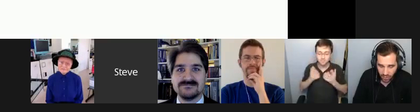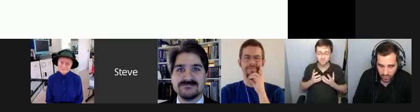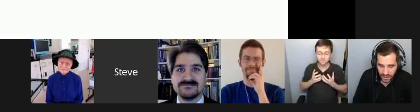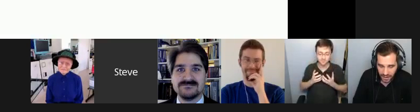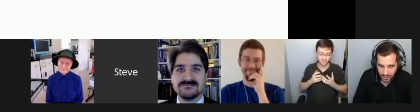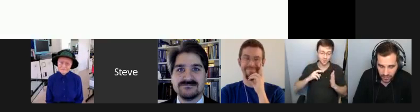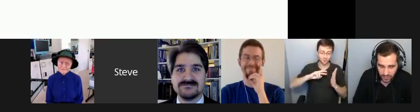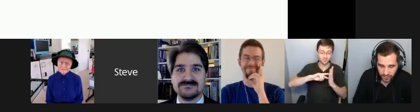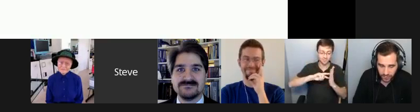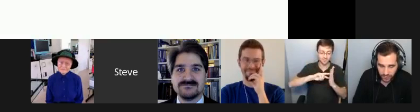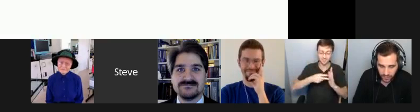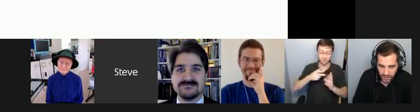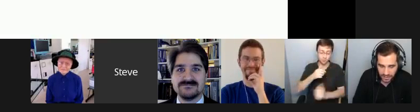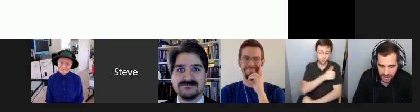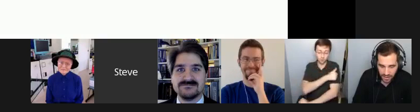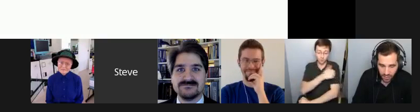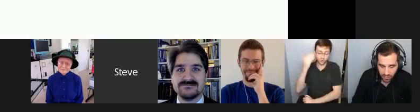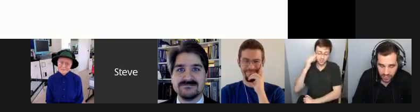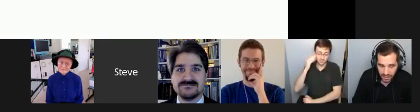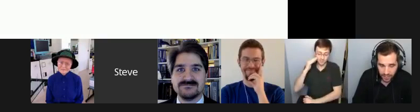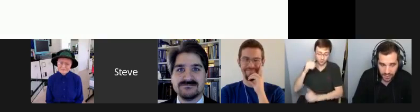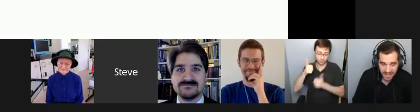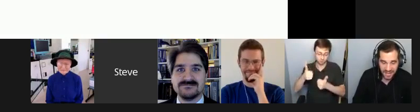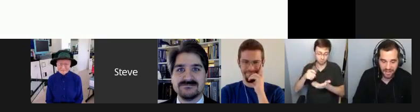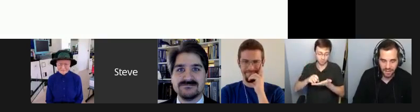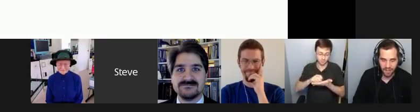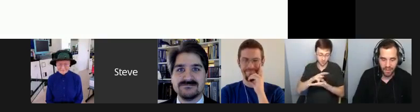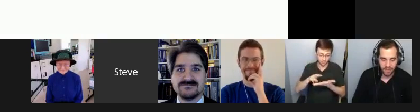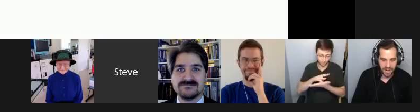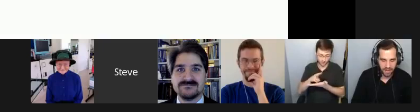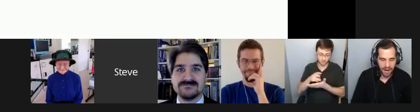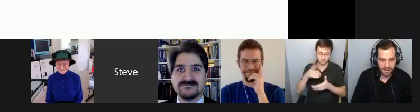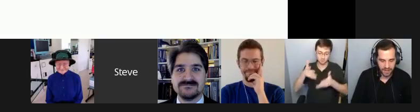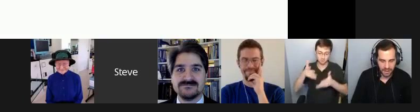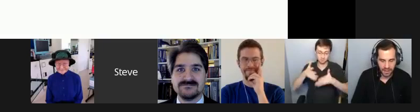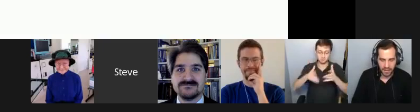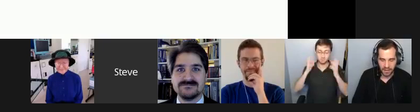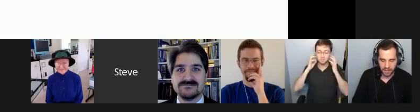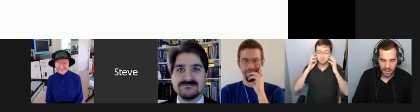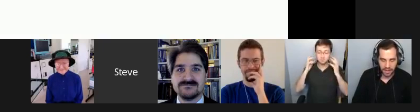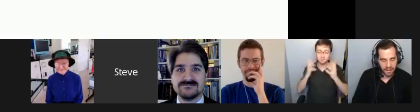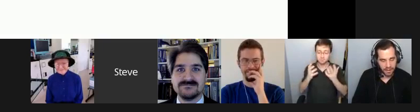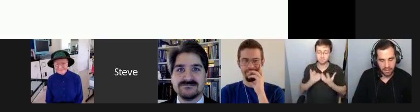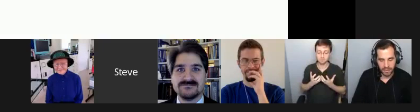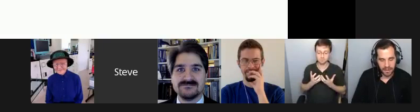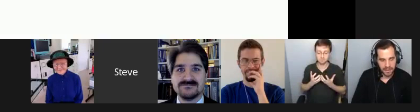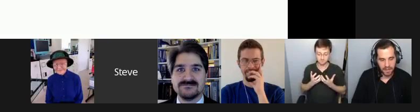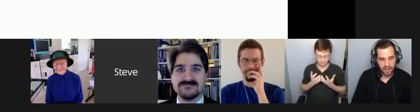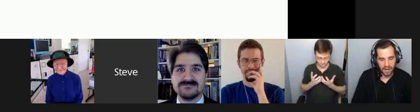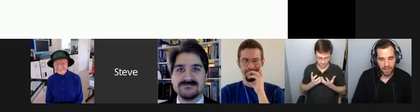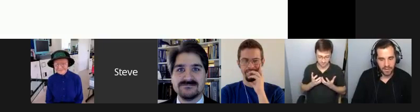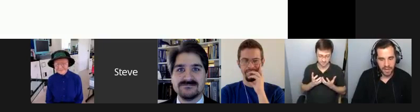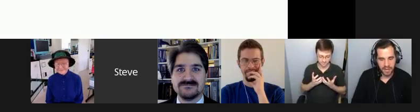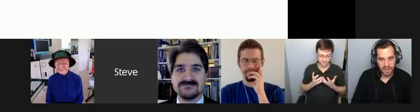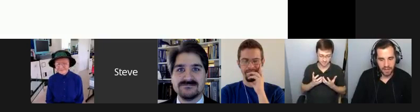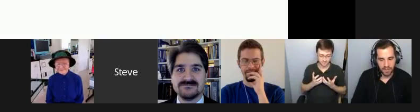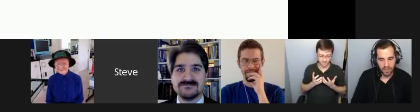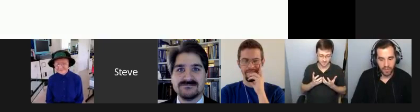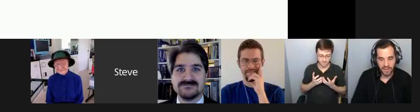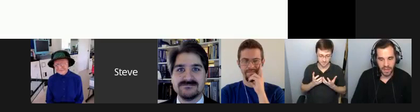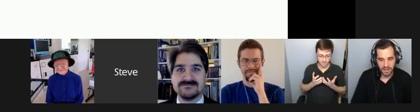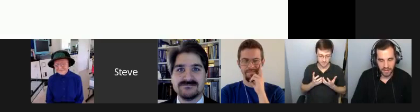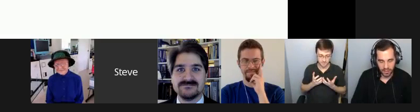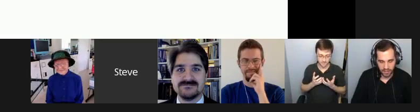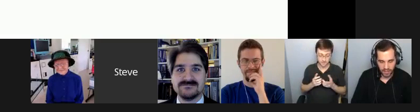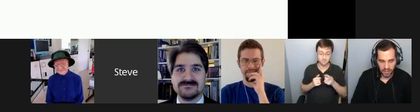tiveram contato, eles têm um contato específico com o signwriting, né? E eles não levaram em consideração